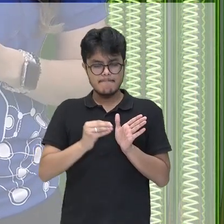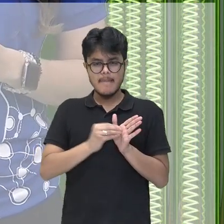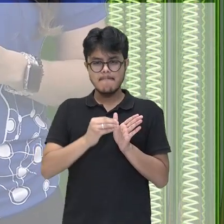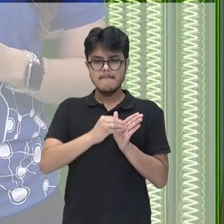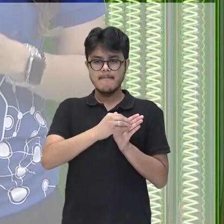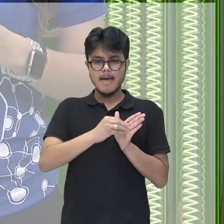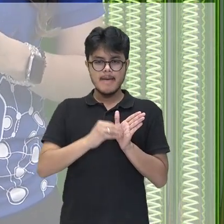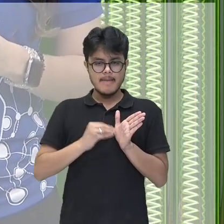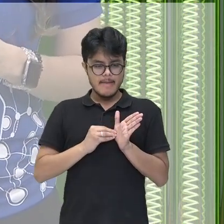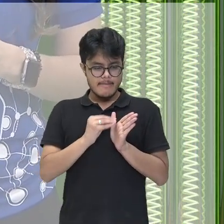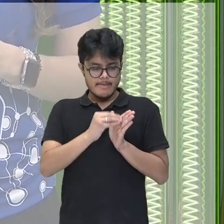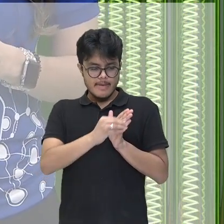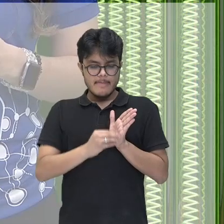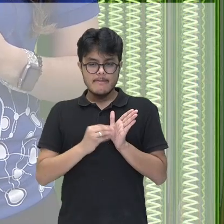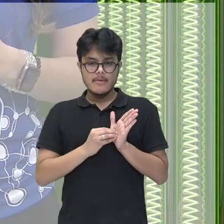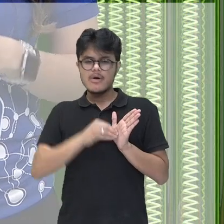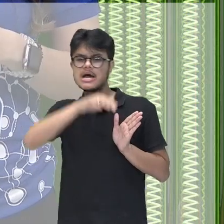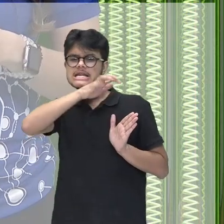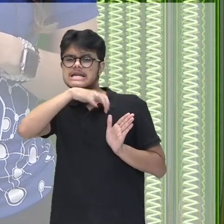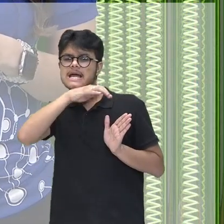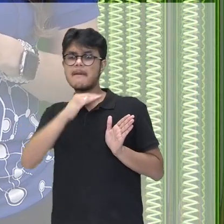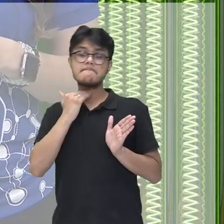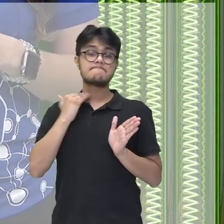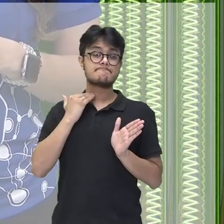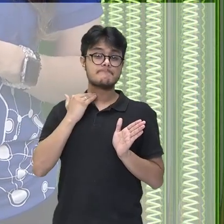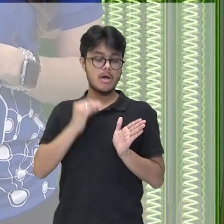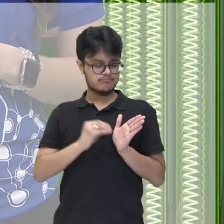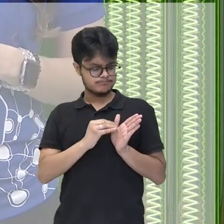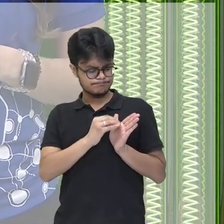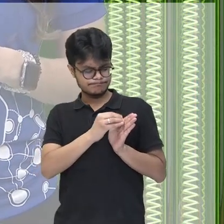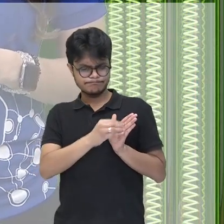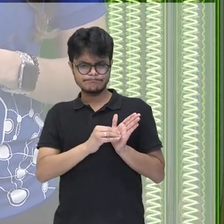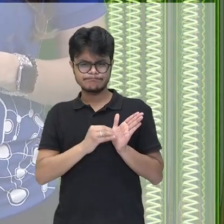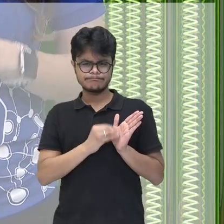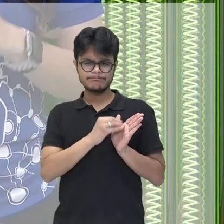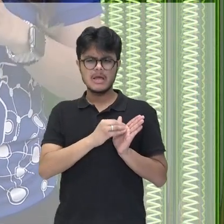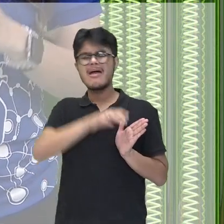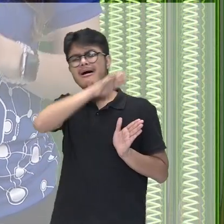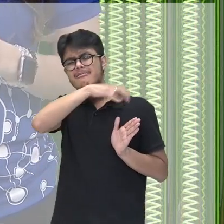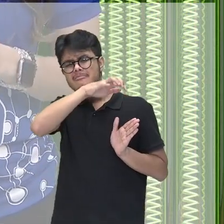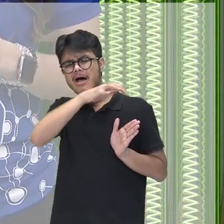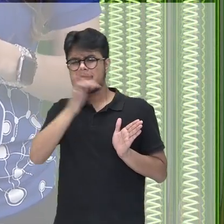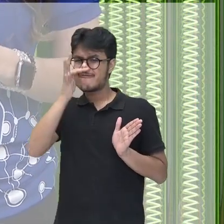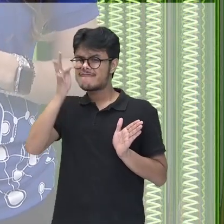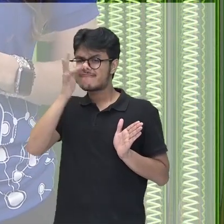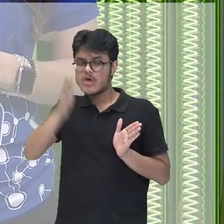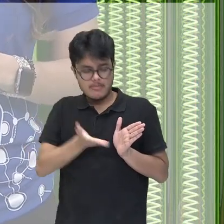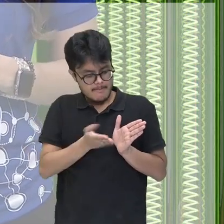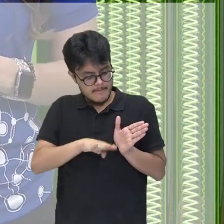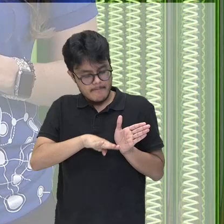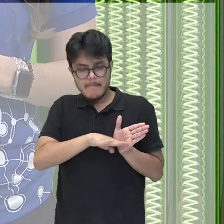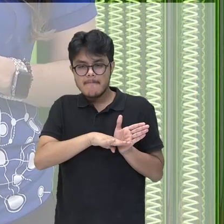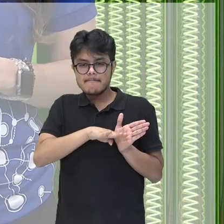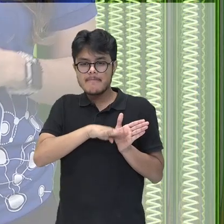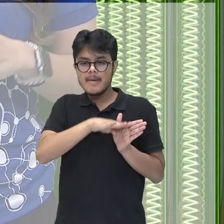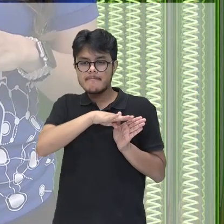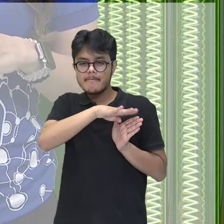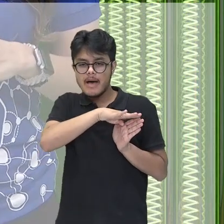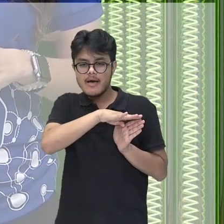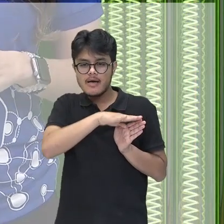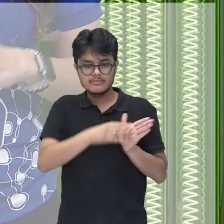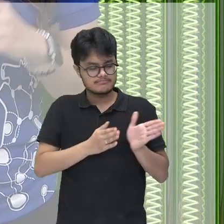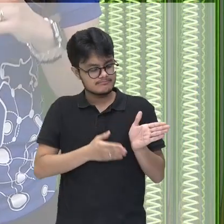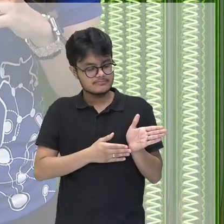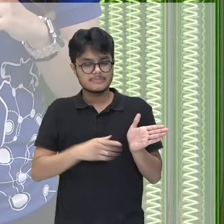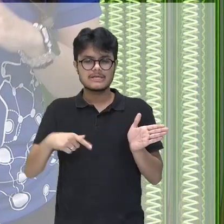matéria orgânica acumulada, ela vai sendo gradualmente coberta por camadas de sedimentos,